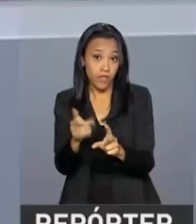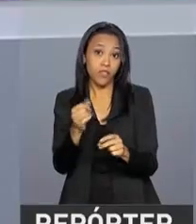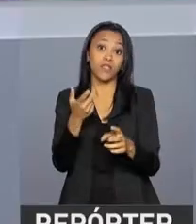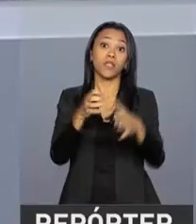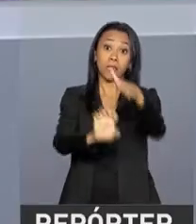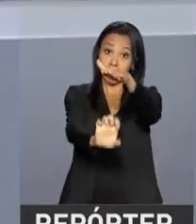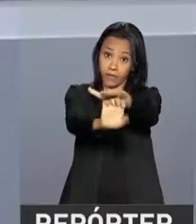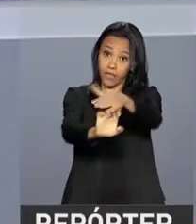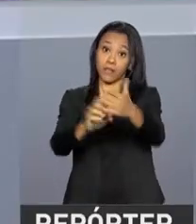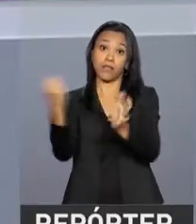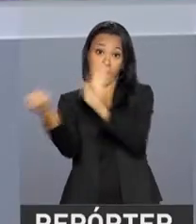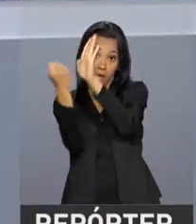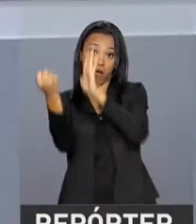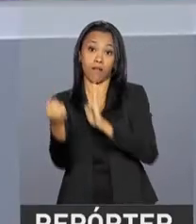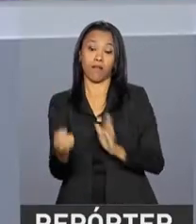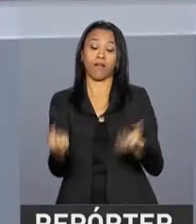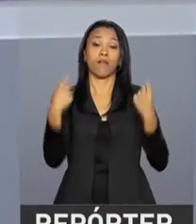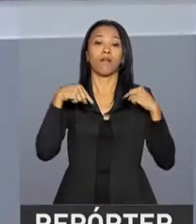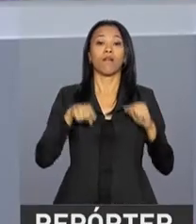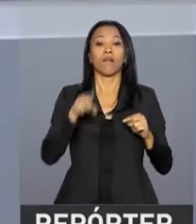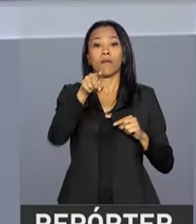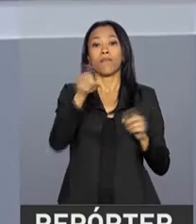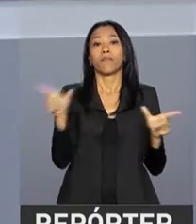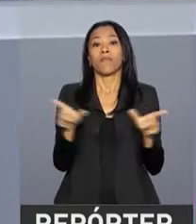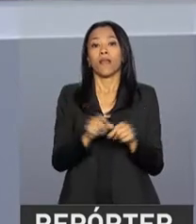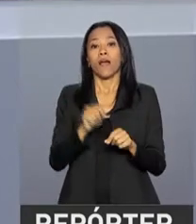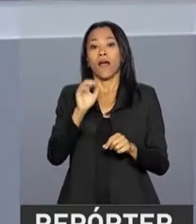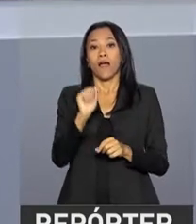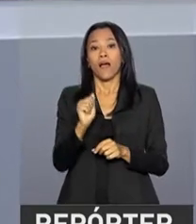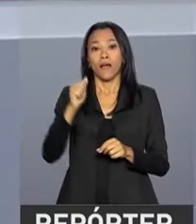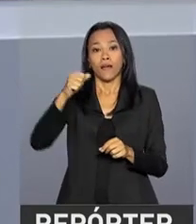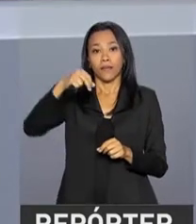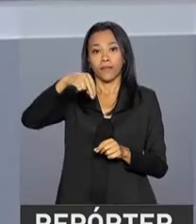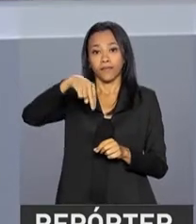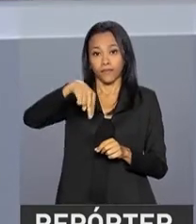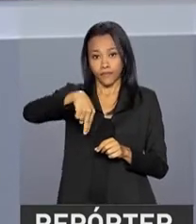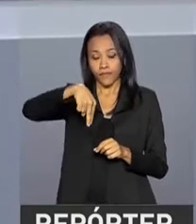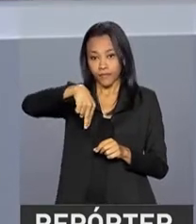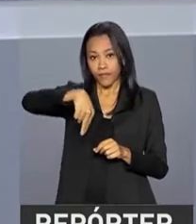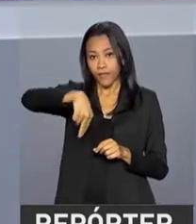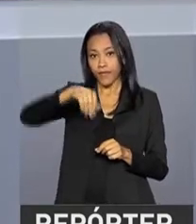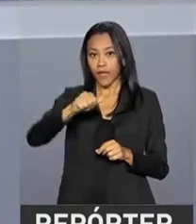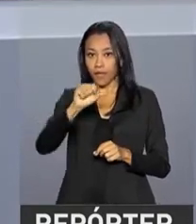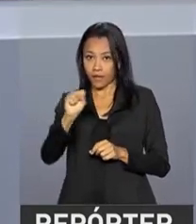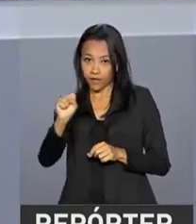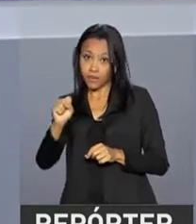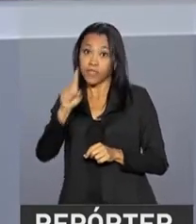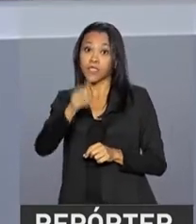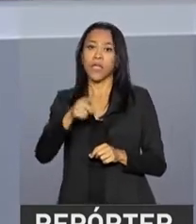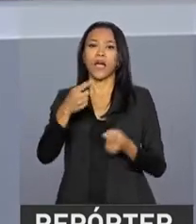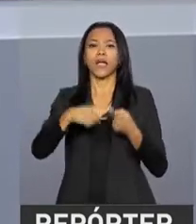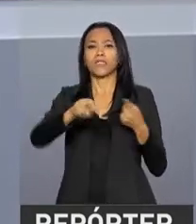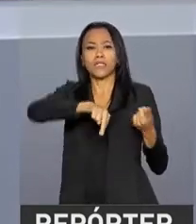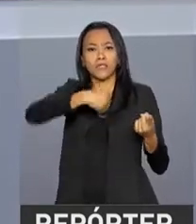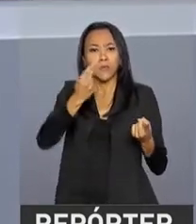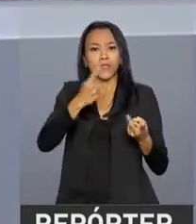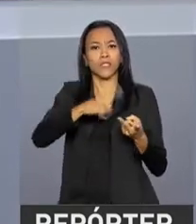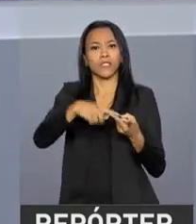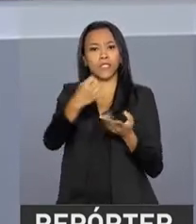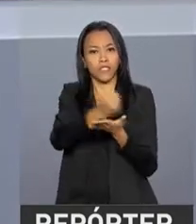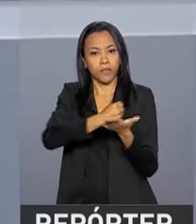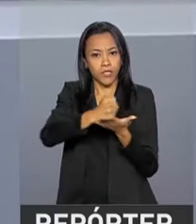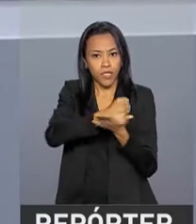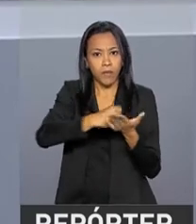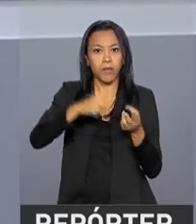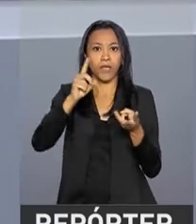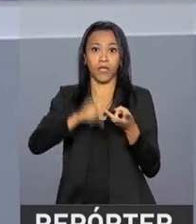a agência nacional de saúde suplementar inclui um novo conjunto de exames terapias cirurgias e medicamentos na cobertura